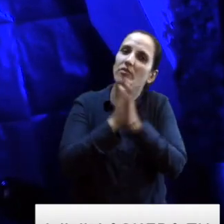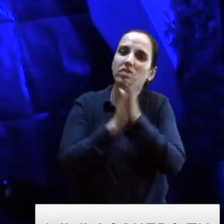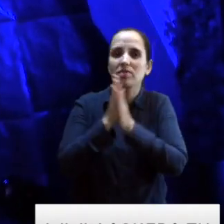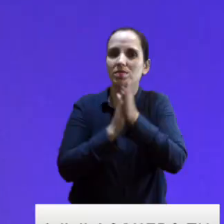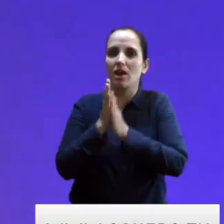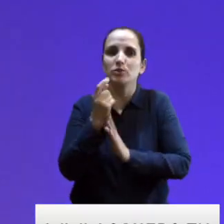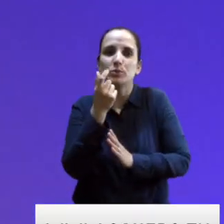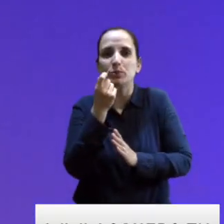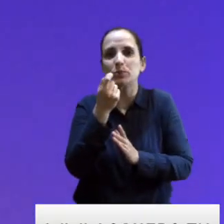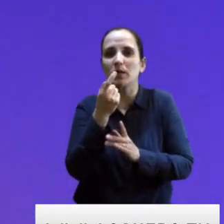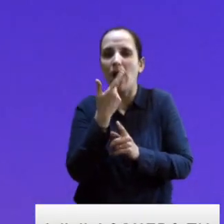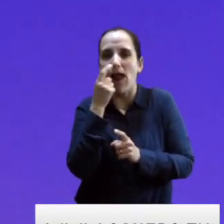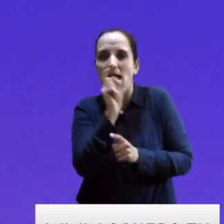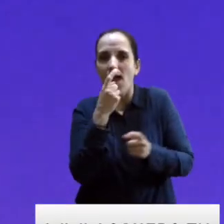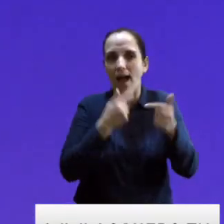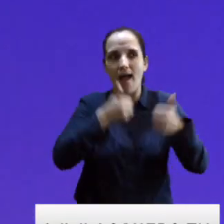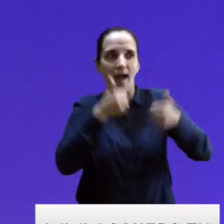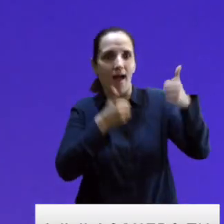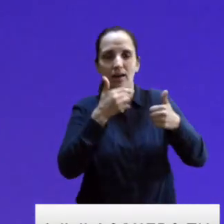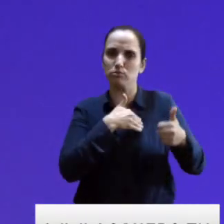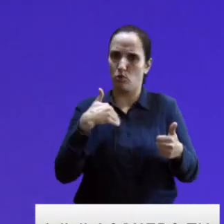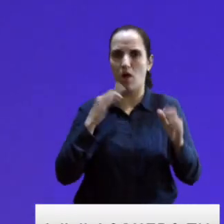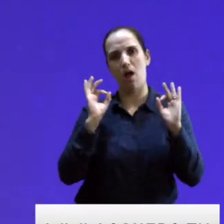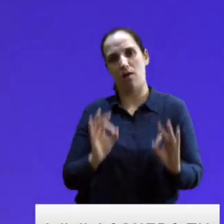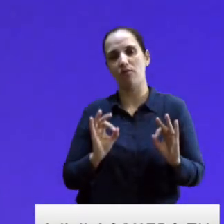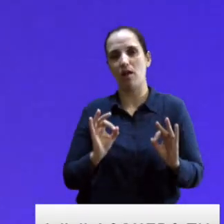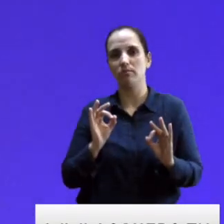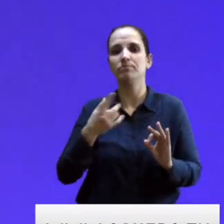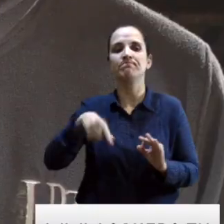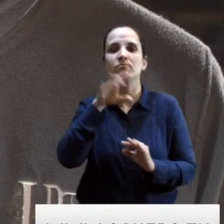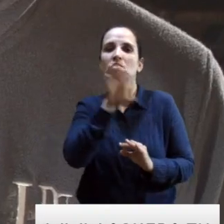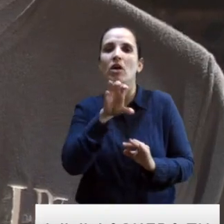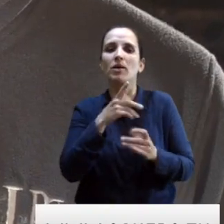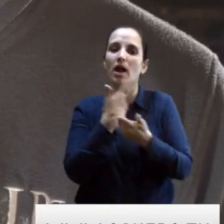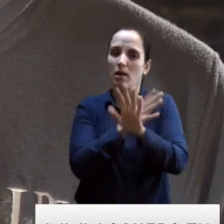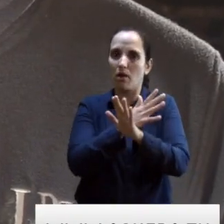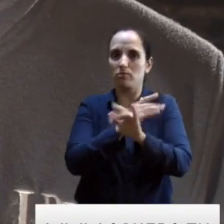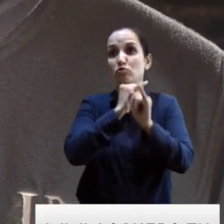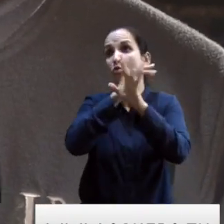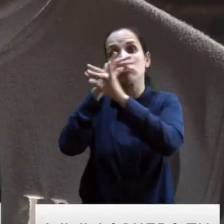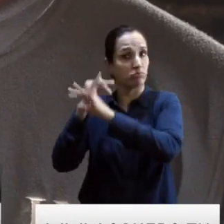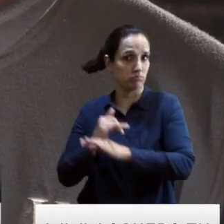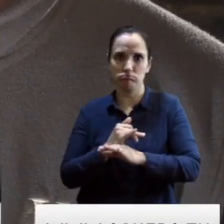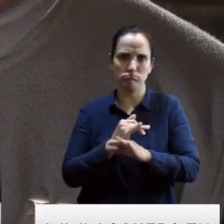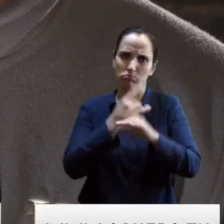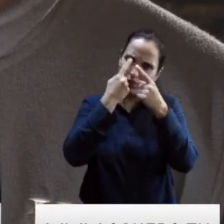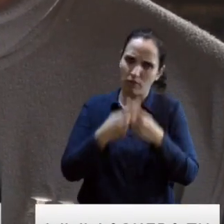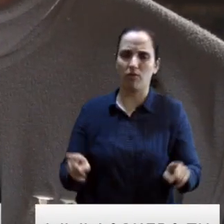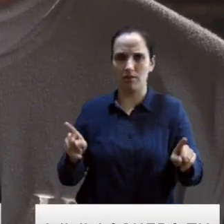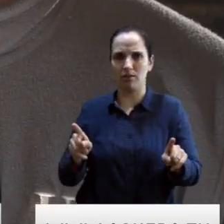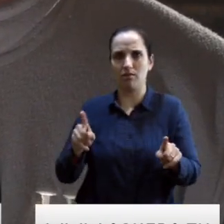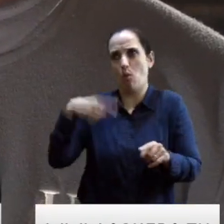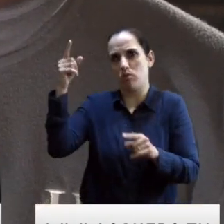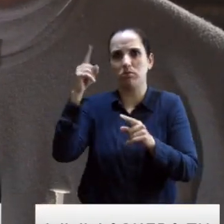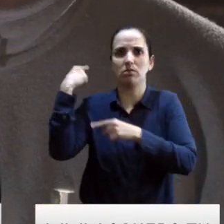para a nossa picardia saudável. Sim, nós temos uma forma um bocado diferente de queimar o Judas das outras comissões,